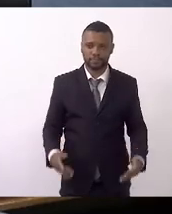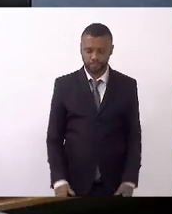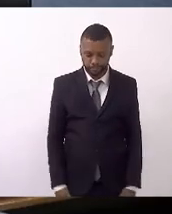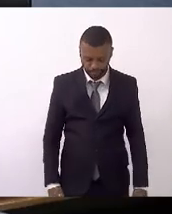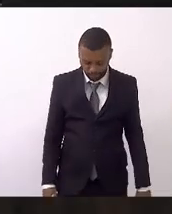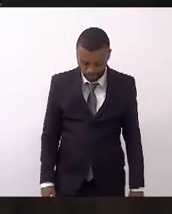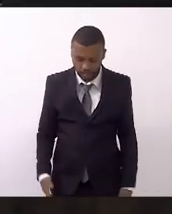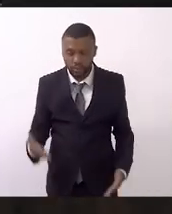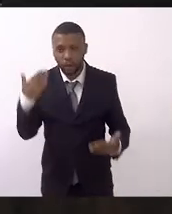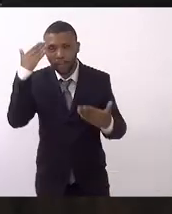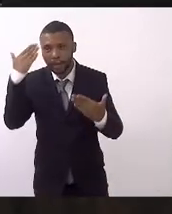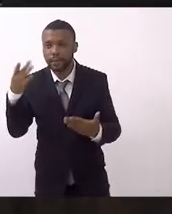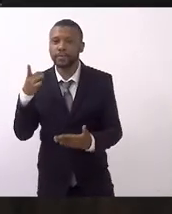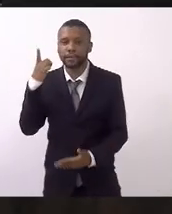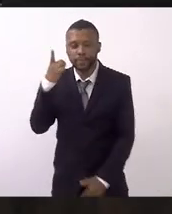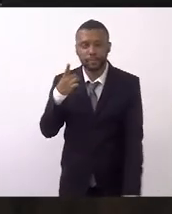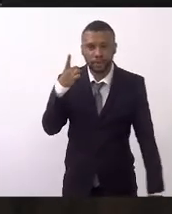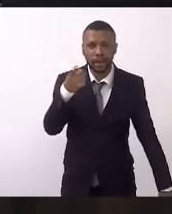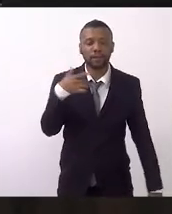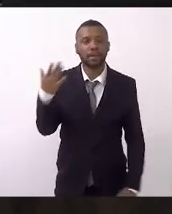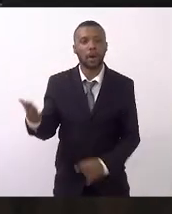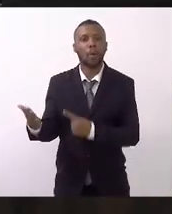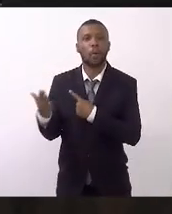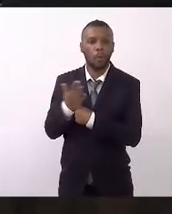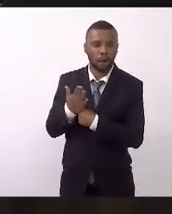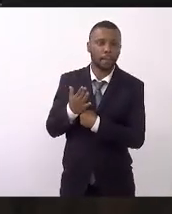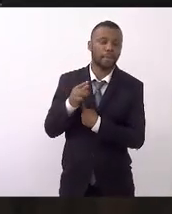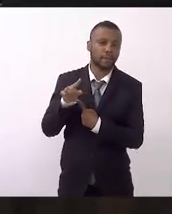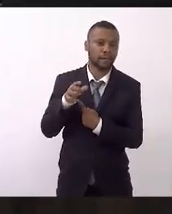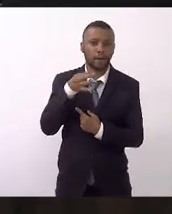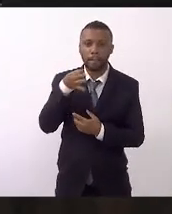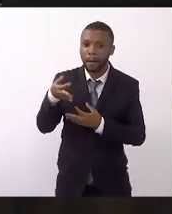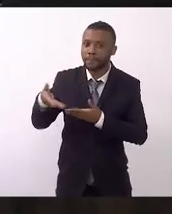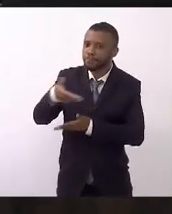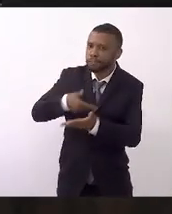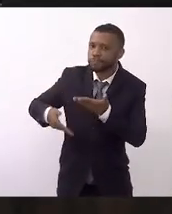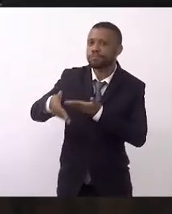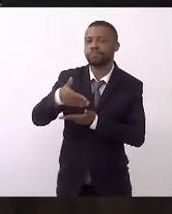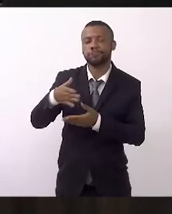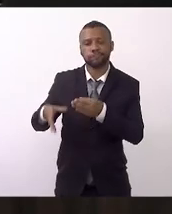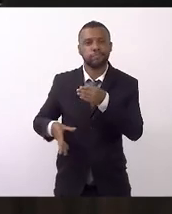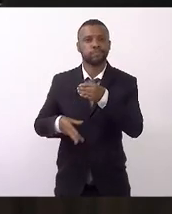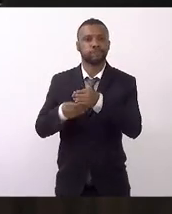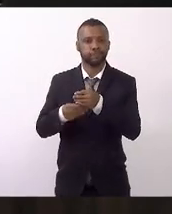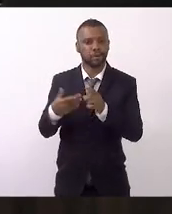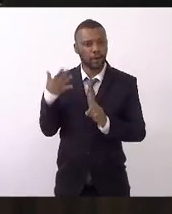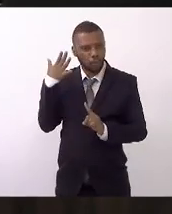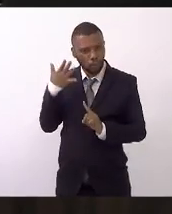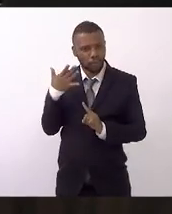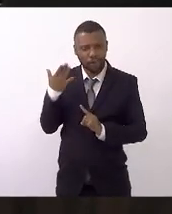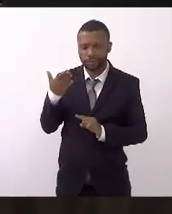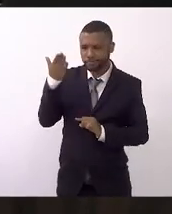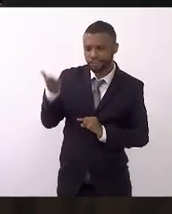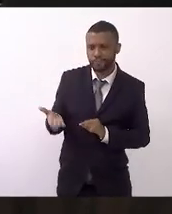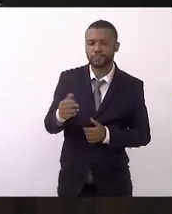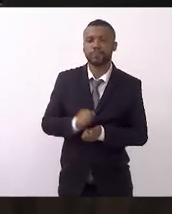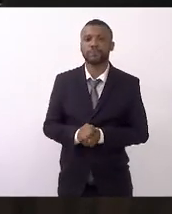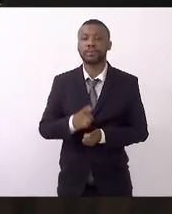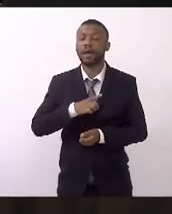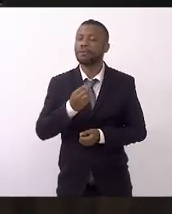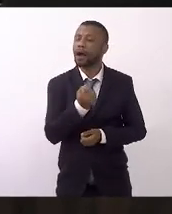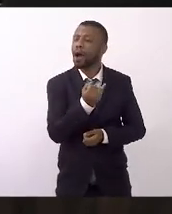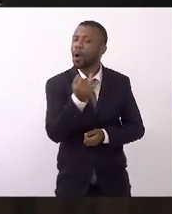Obrigado, deputado. Só colaborando com a fala de Vossa Excelência, alguns bairros